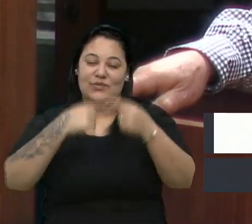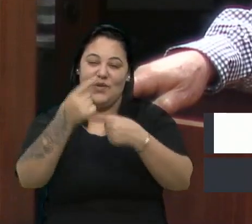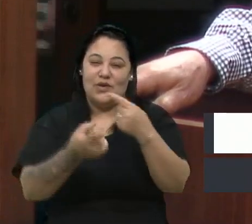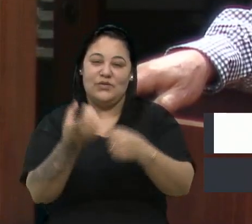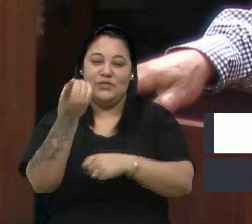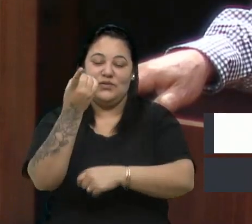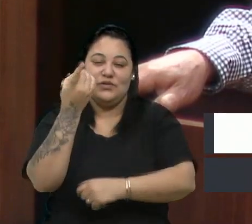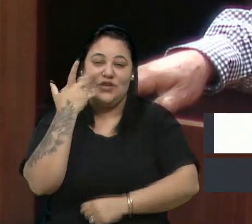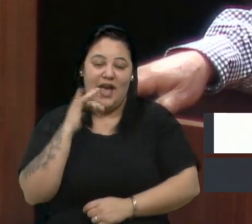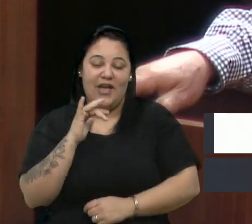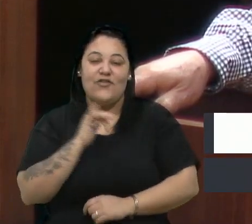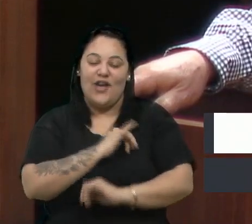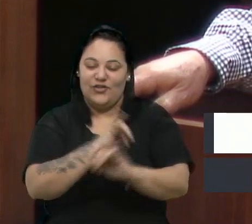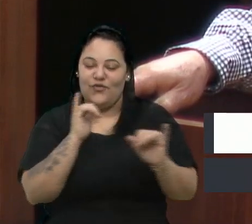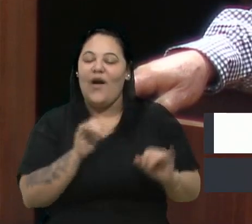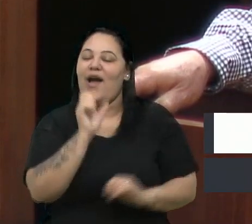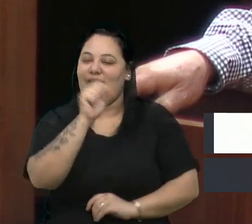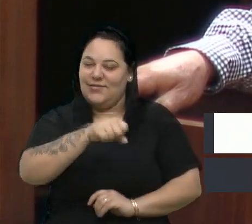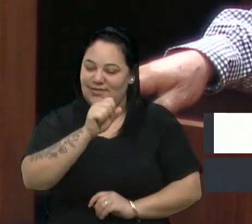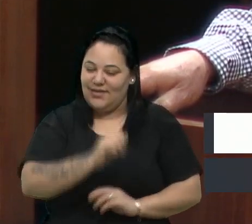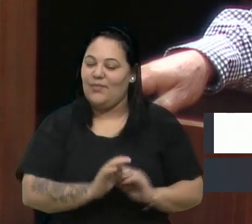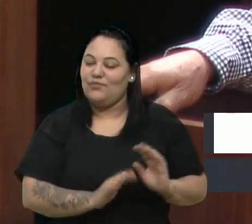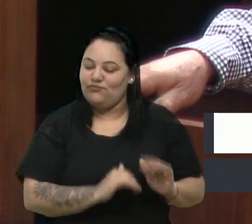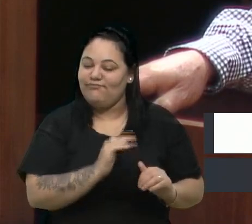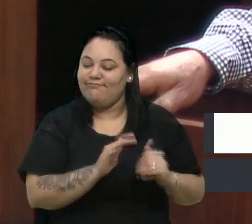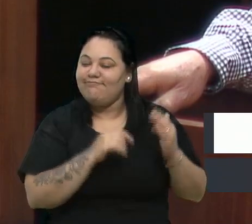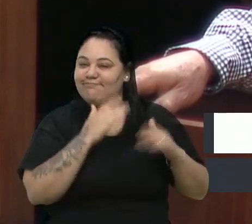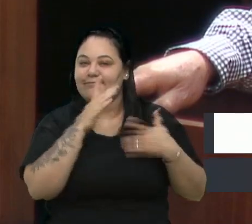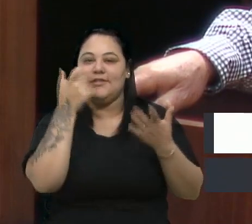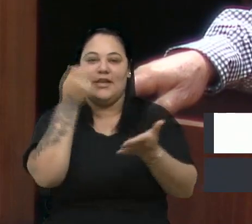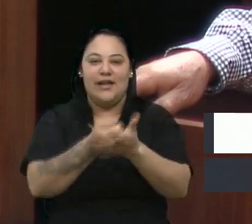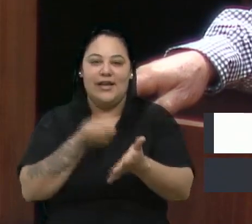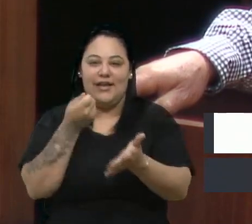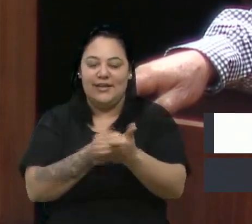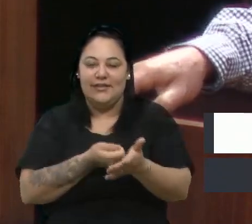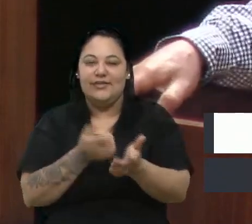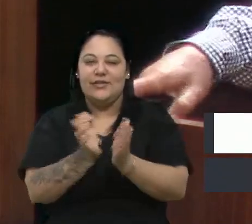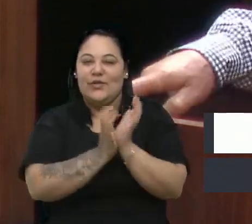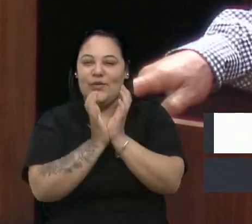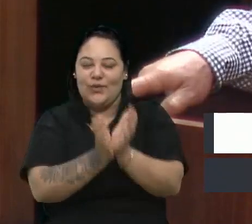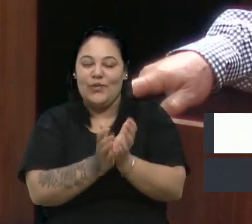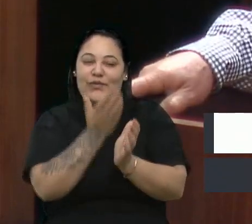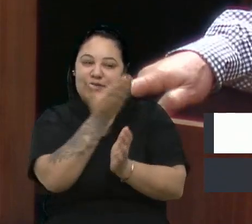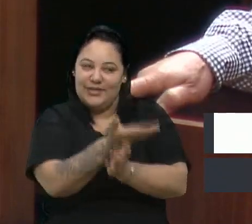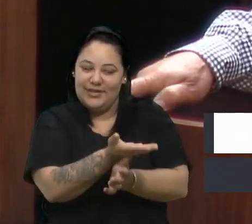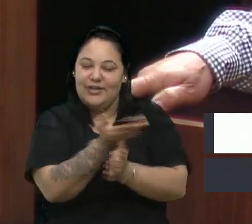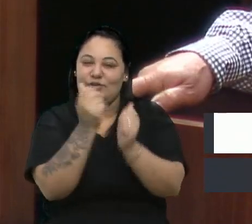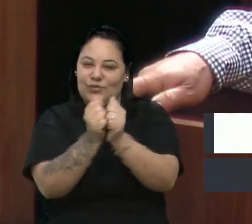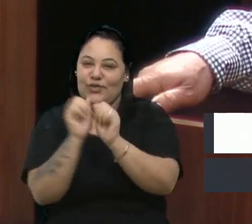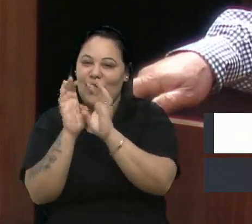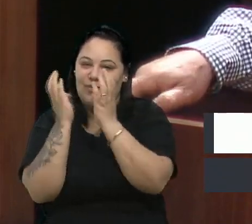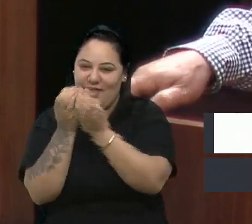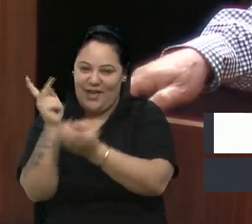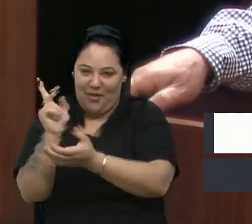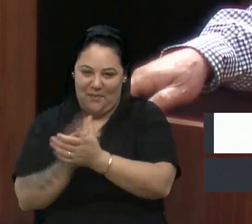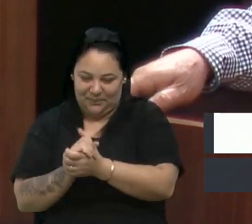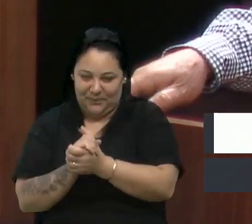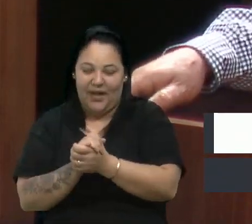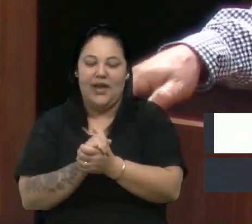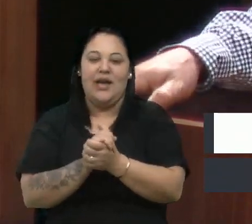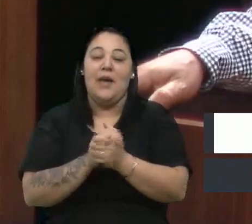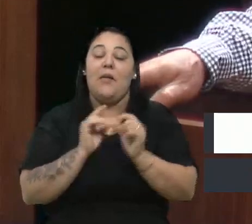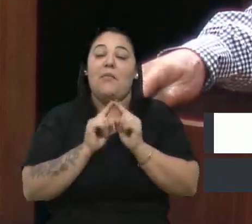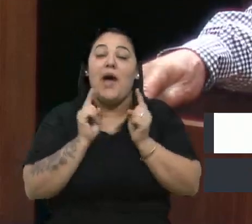divulgar, sim, passo a passo, de uma luta conjunta da sua pessoa com a comunidade lá. Mas eu uso